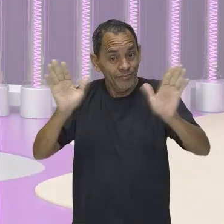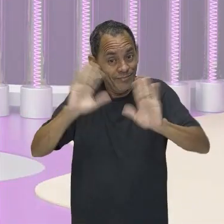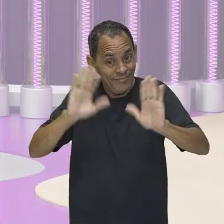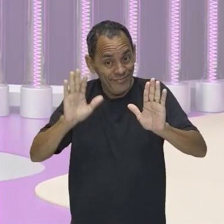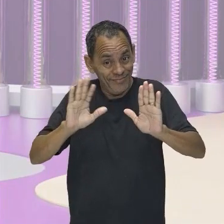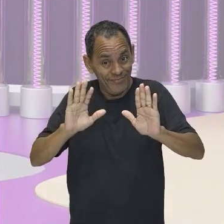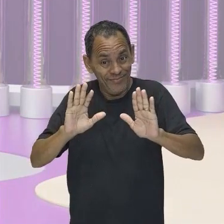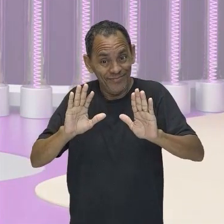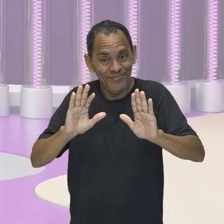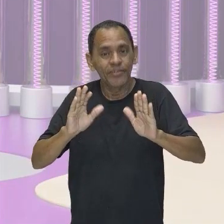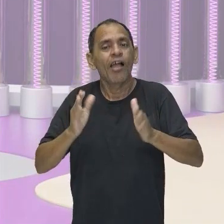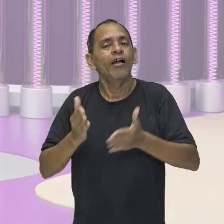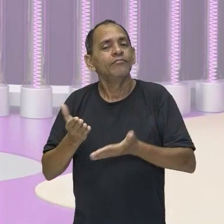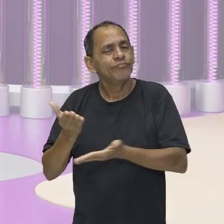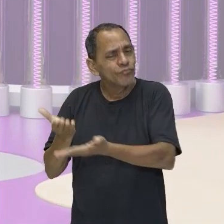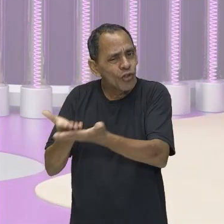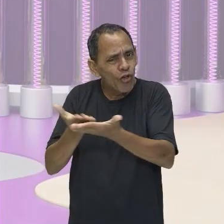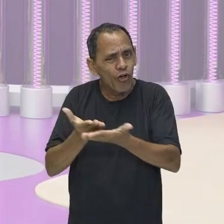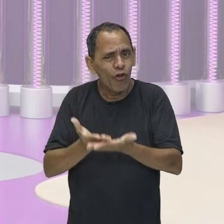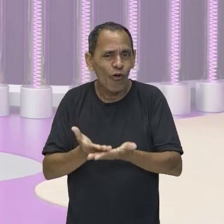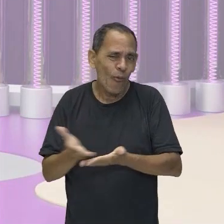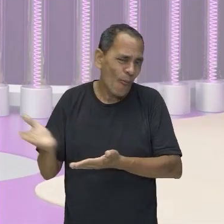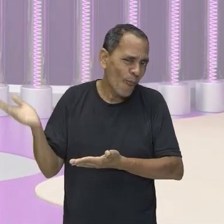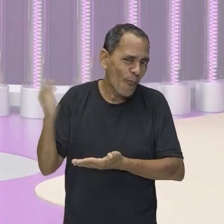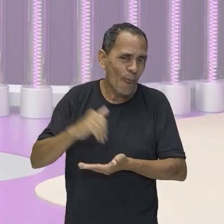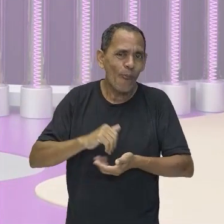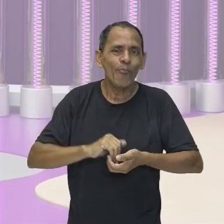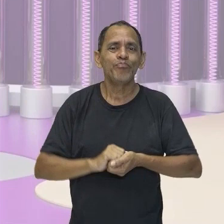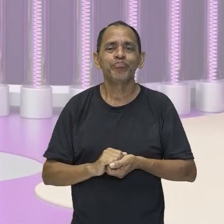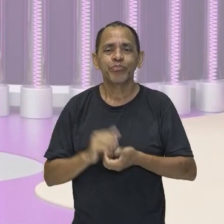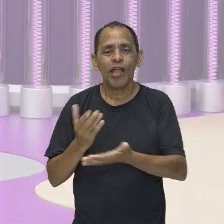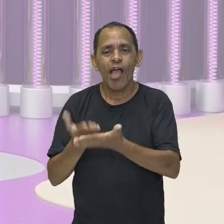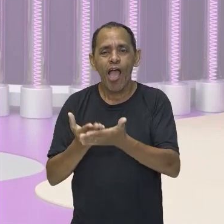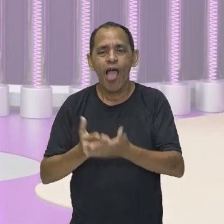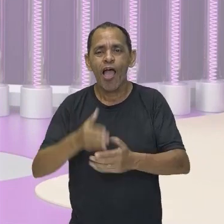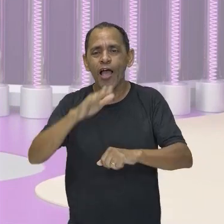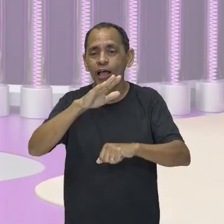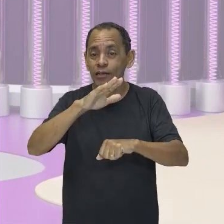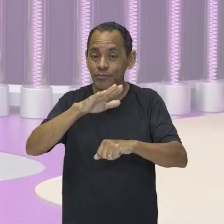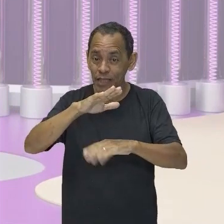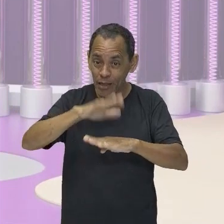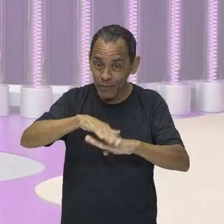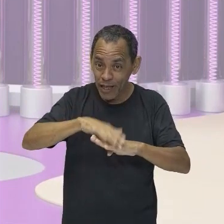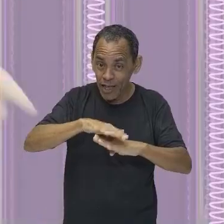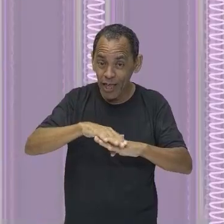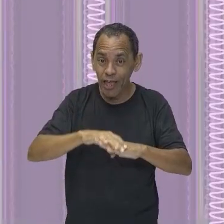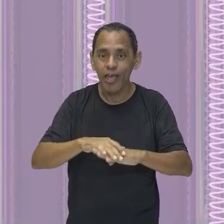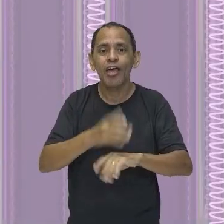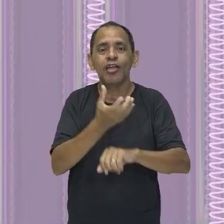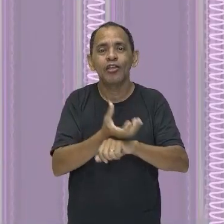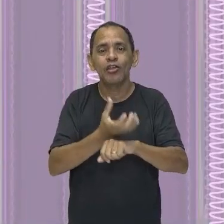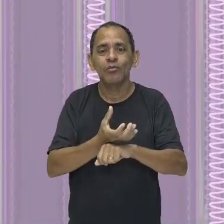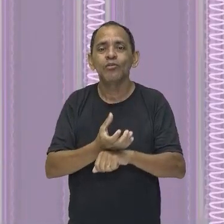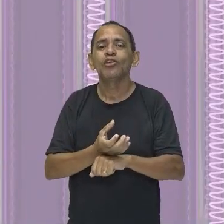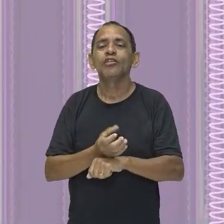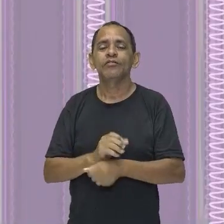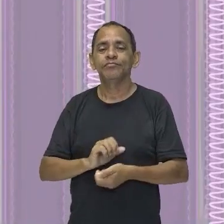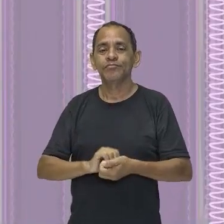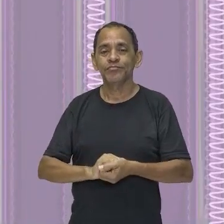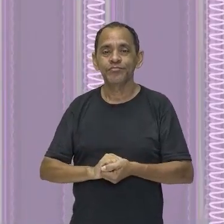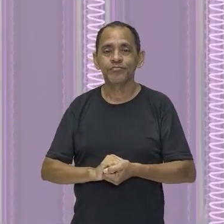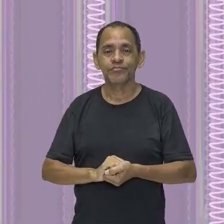Olá, vamos a mais uma aula de matemática do Ensino Fundamental 2.